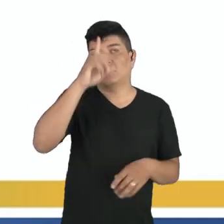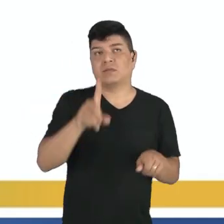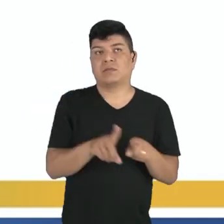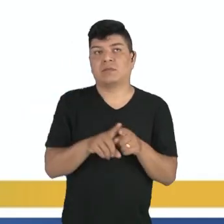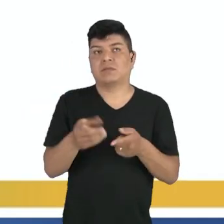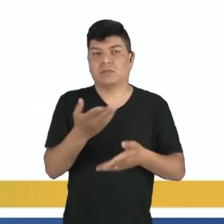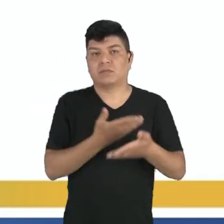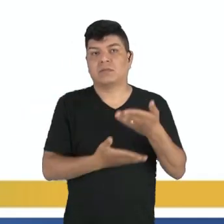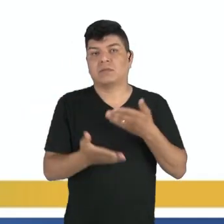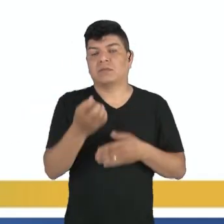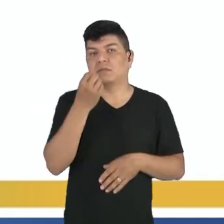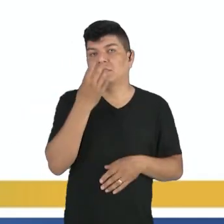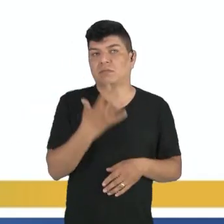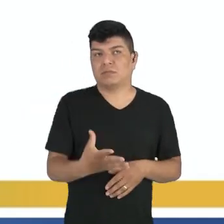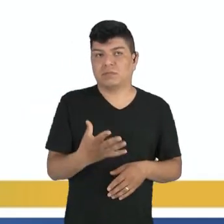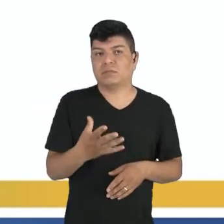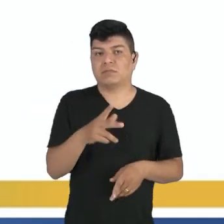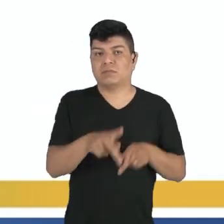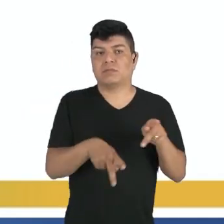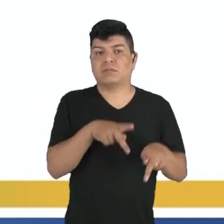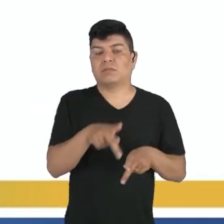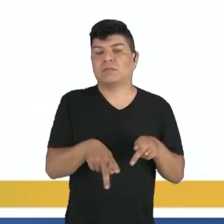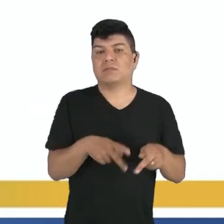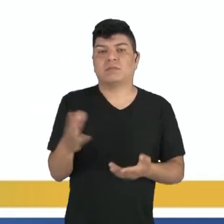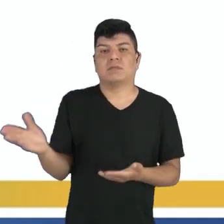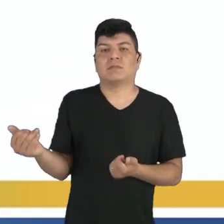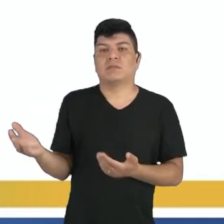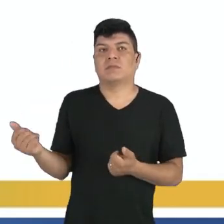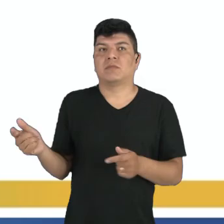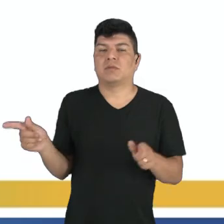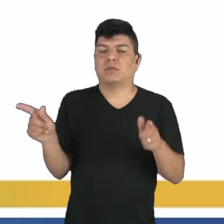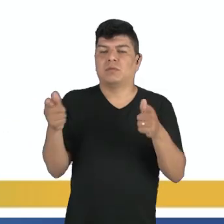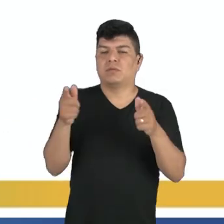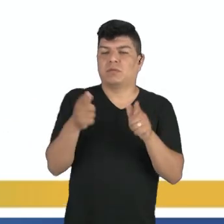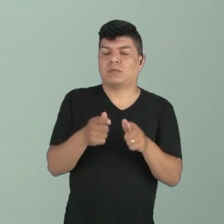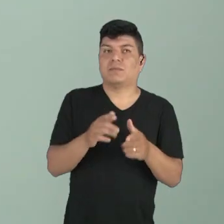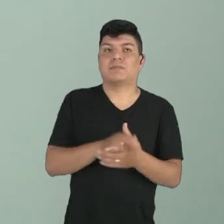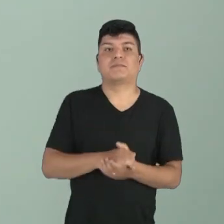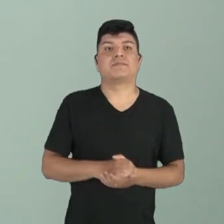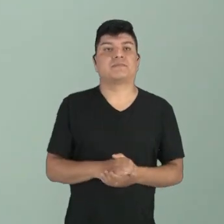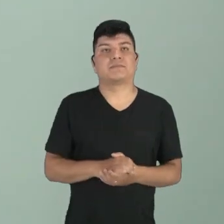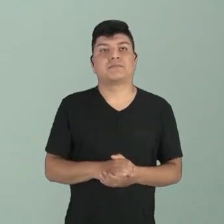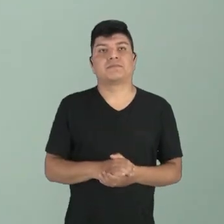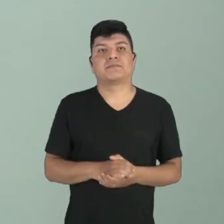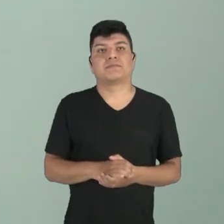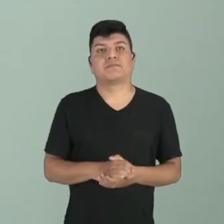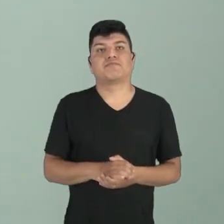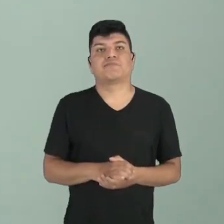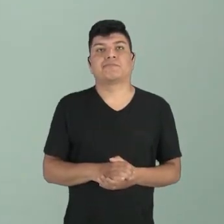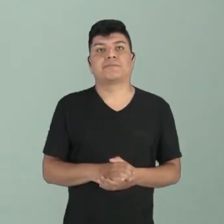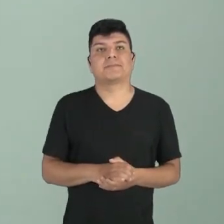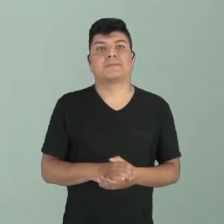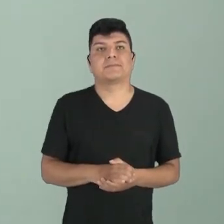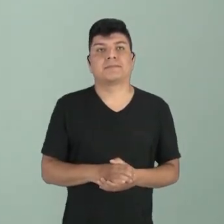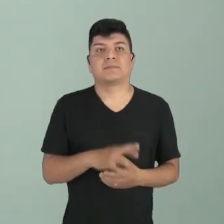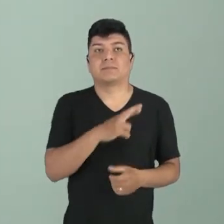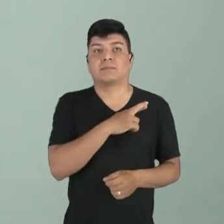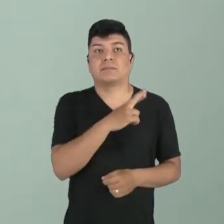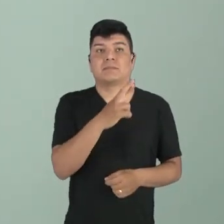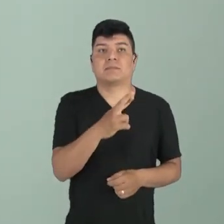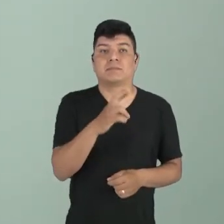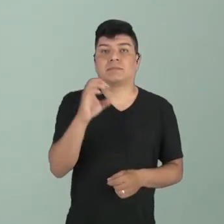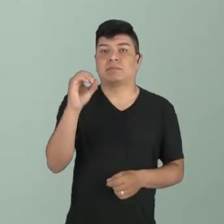estão bem distribuídas em uma população jovem bem pequena né e a